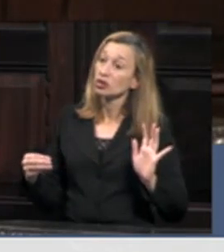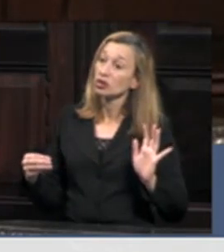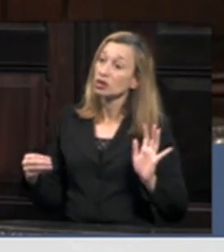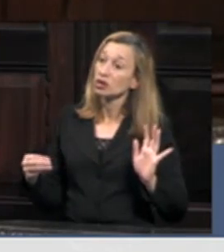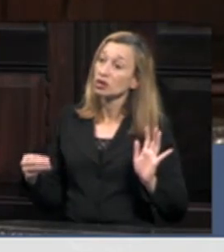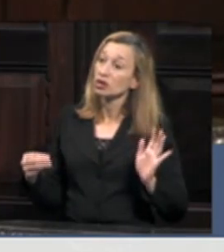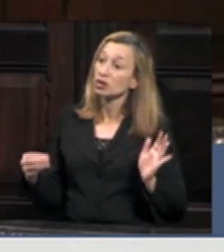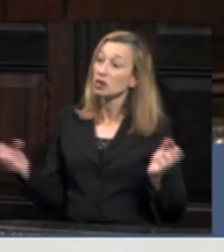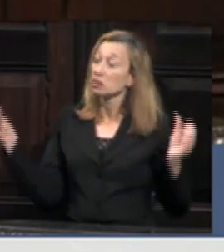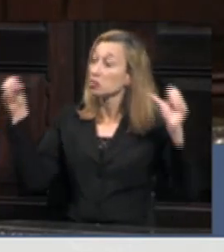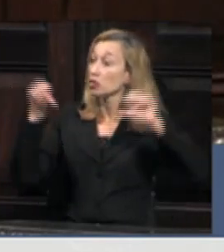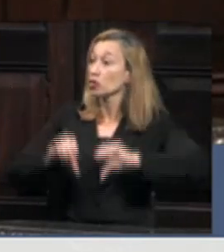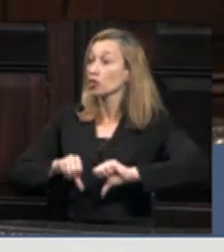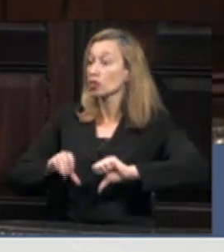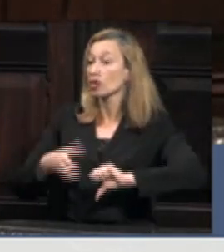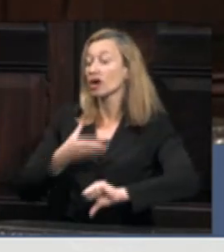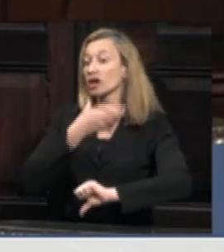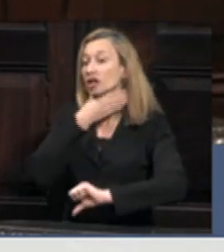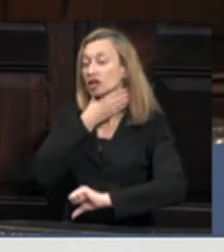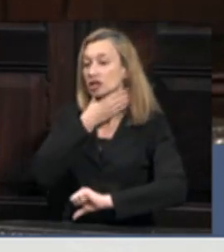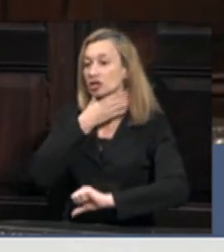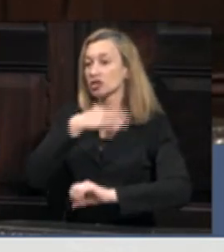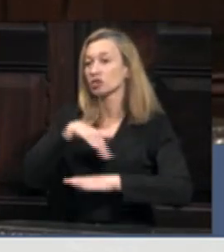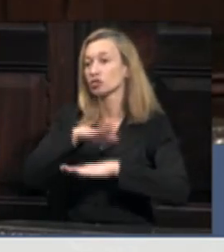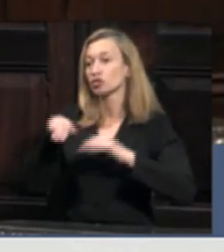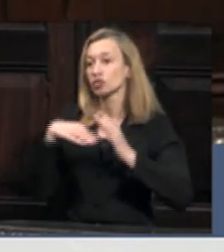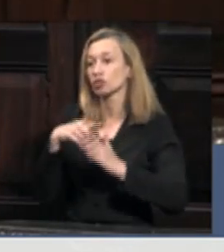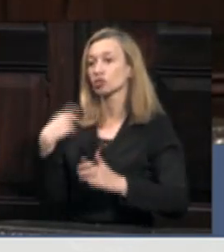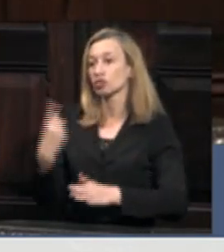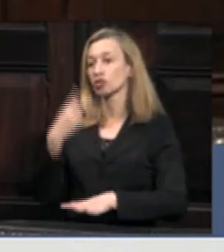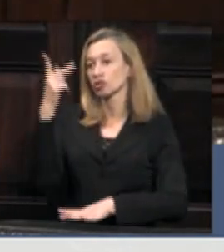vulneráveis à crise que afetou todo o nosso país.